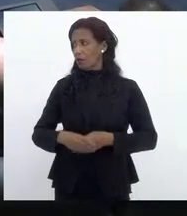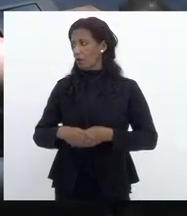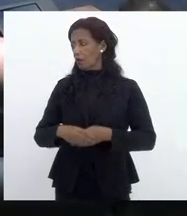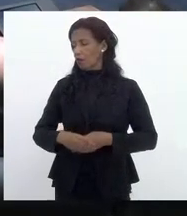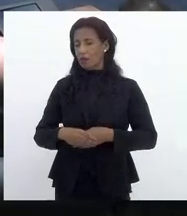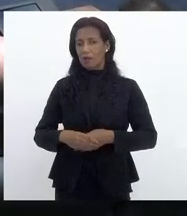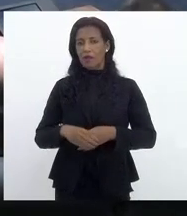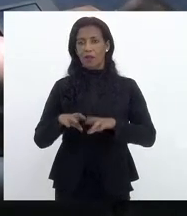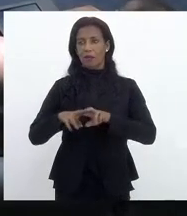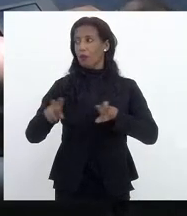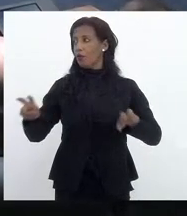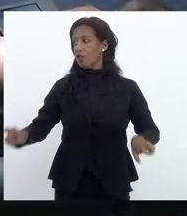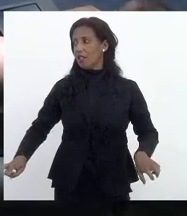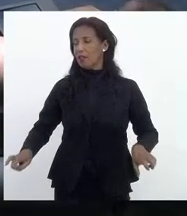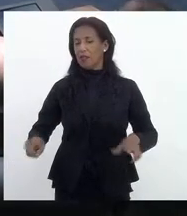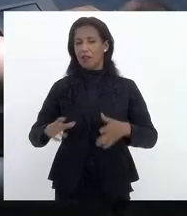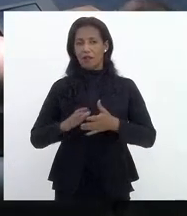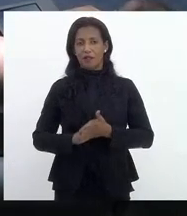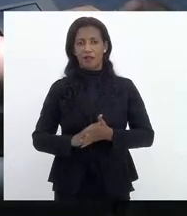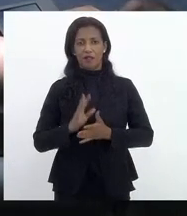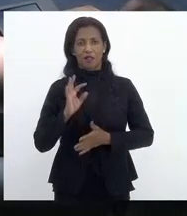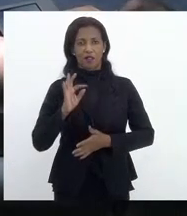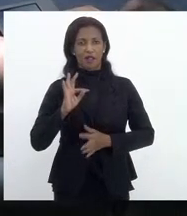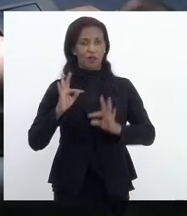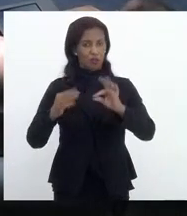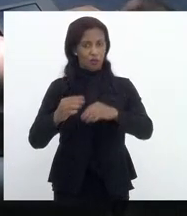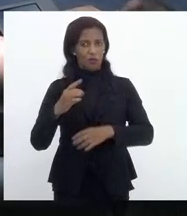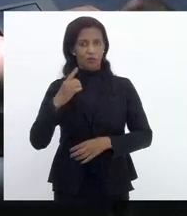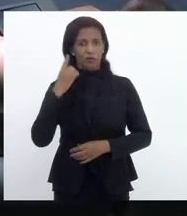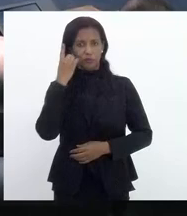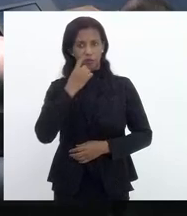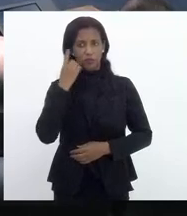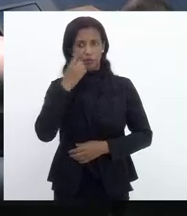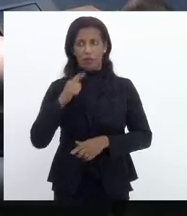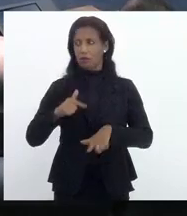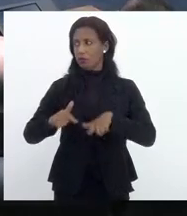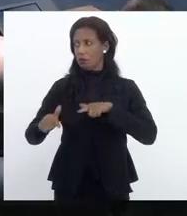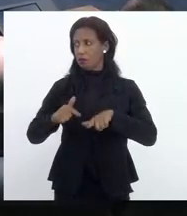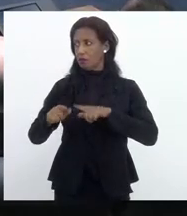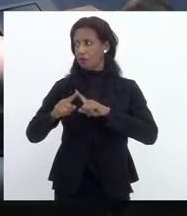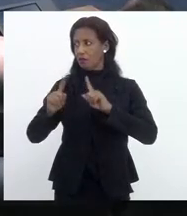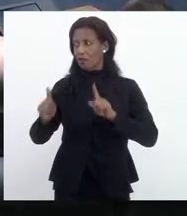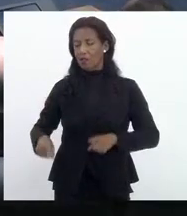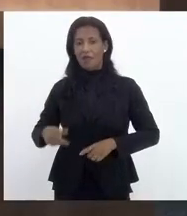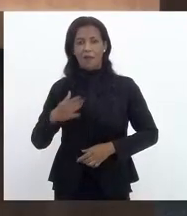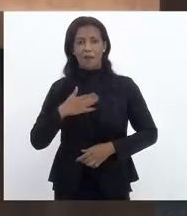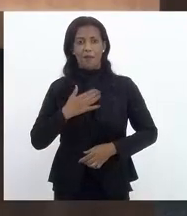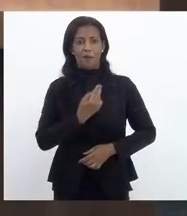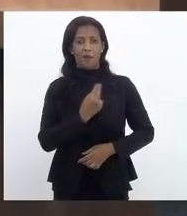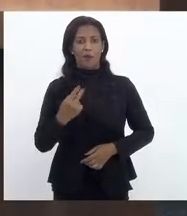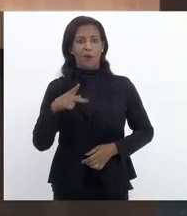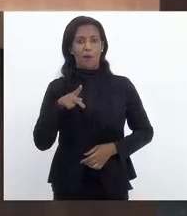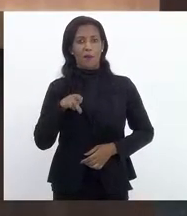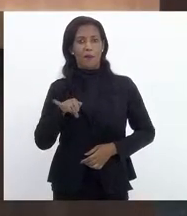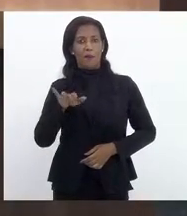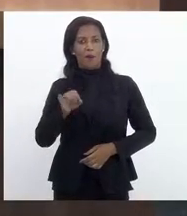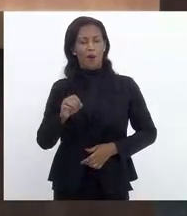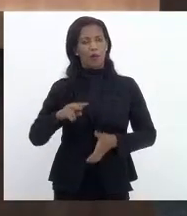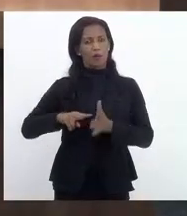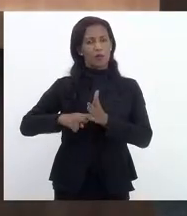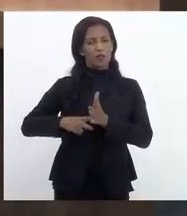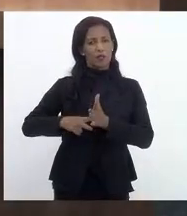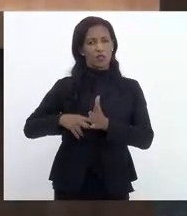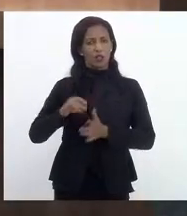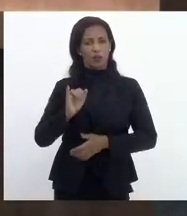o presidente da mesa EA todos os deputados e servidores públicos meu nome é Paulo Lins eu sou diretor do sindicato